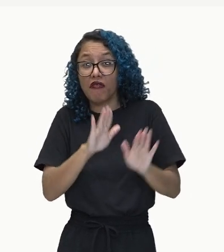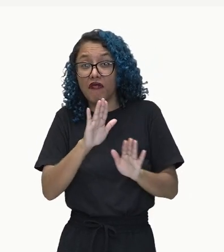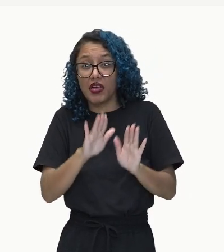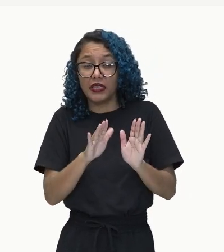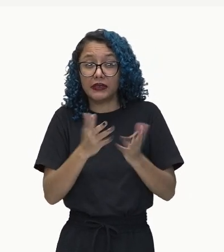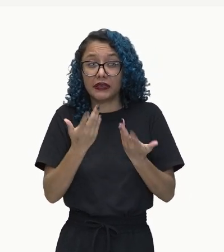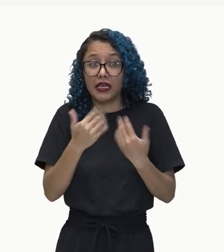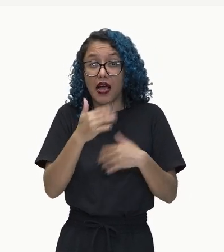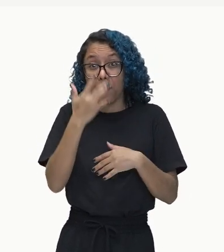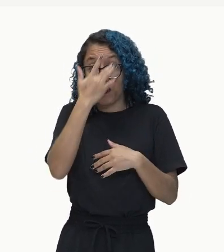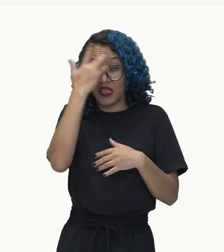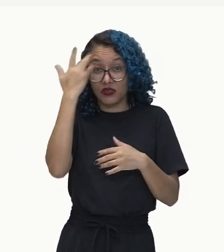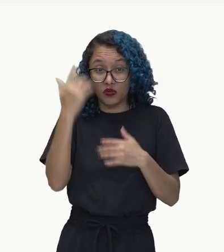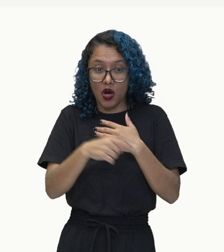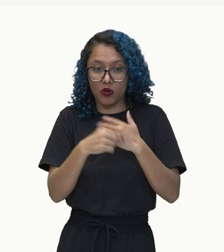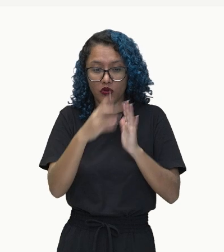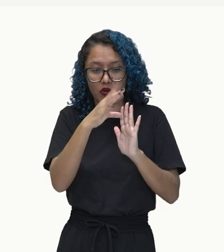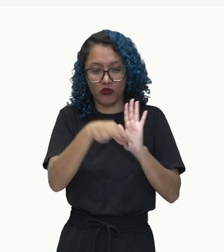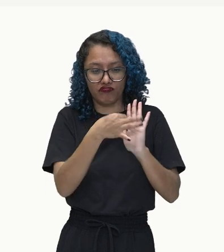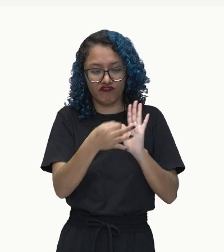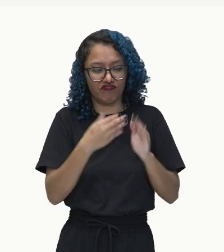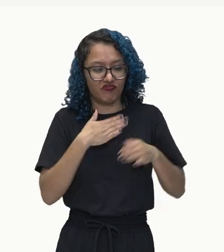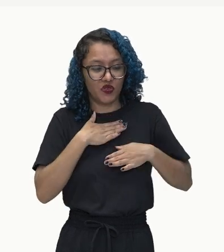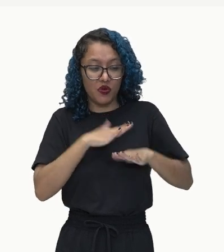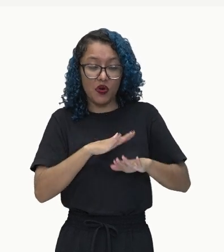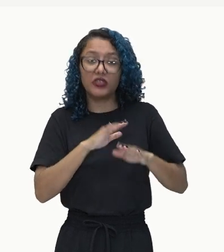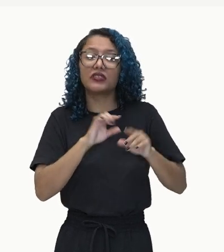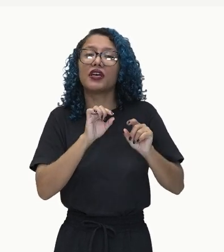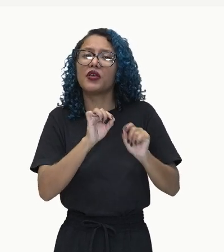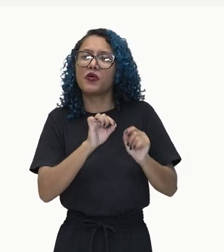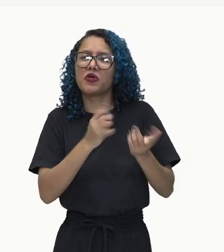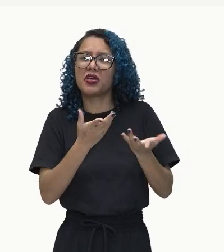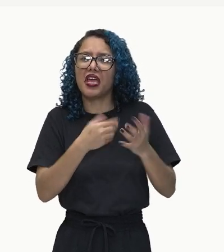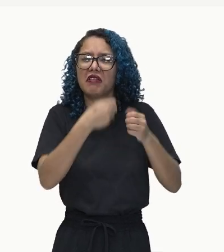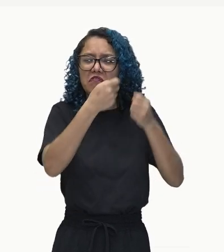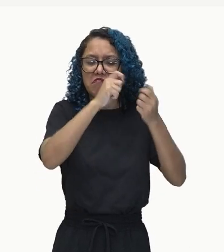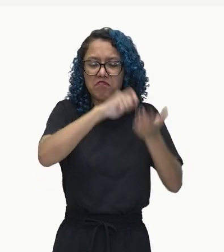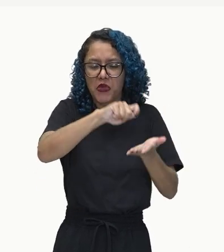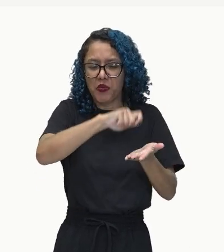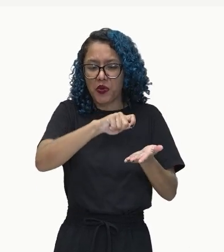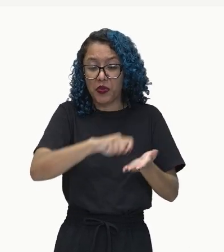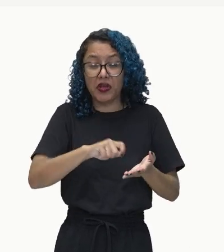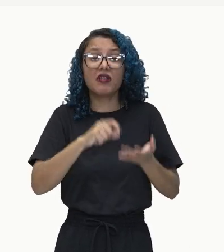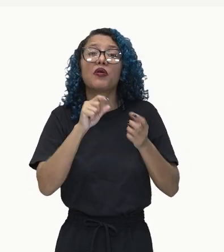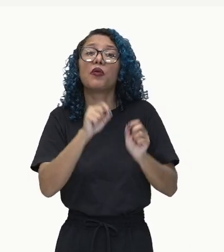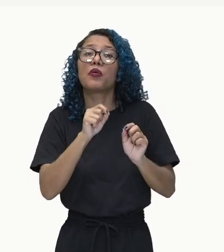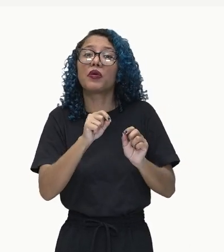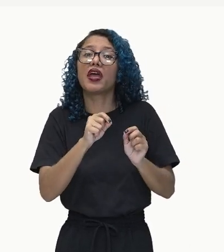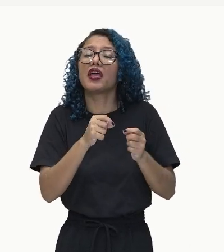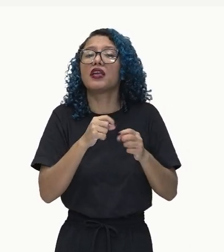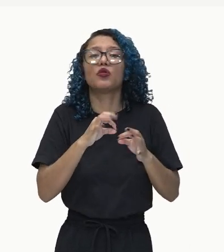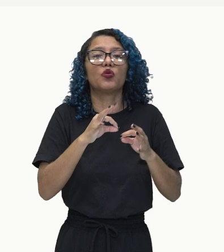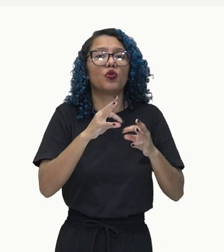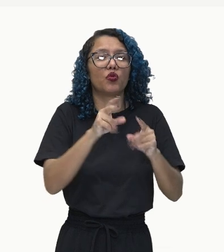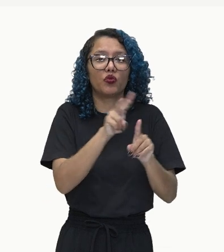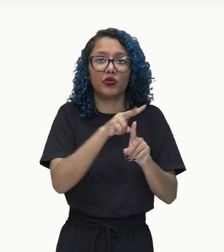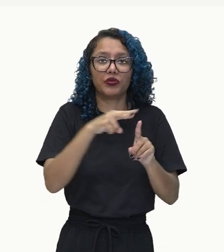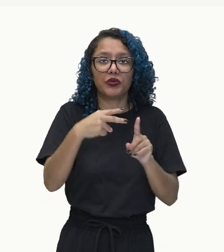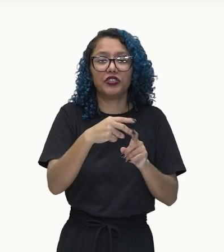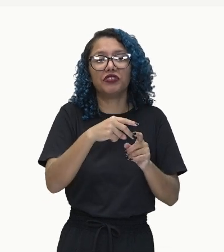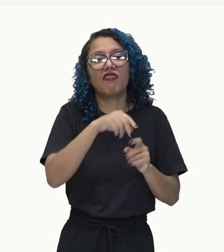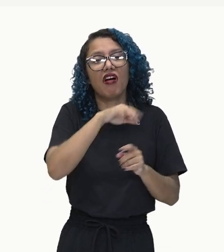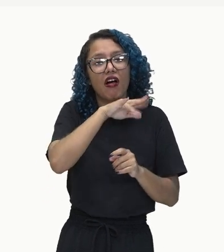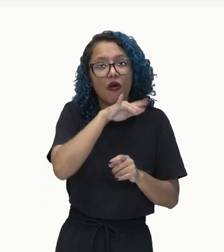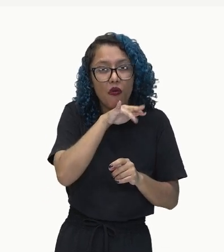produto, e fazer uma resenha bem negativa a respeito do produto cultural. Mas o leitor